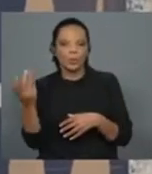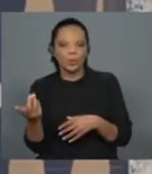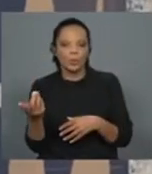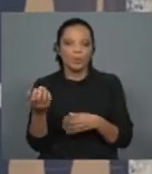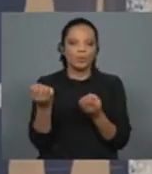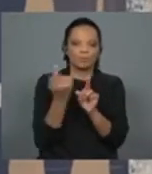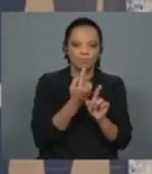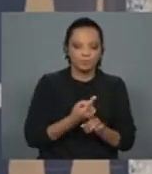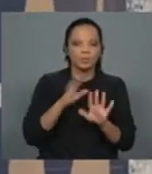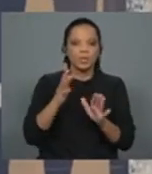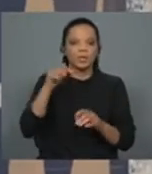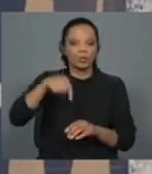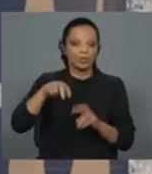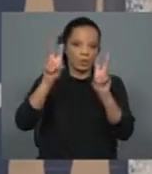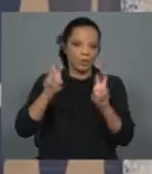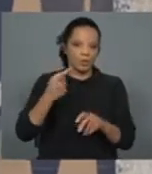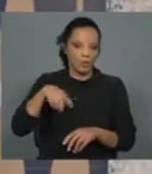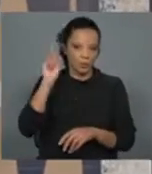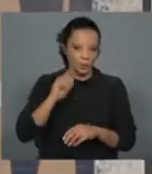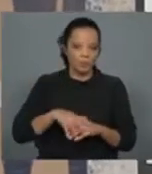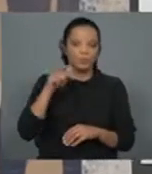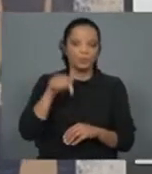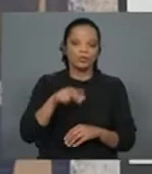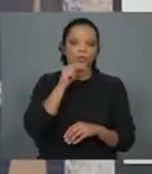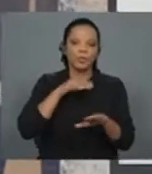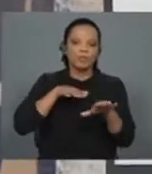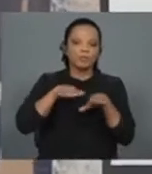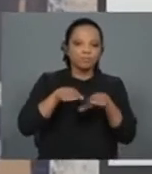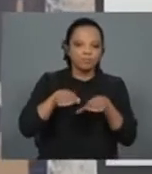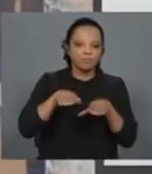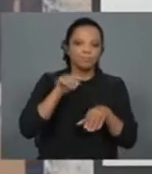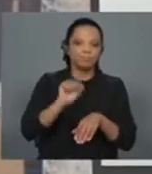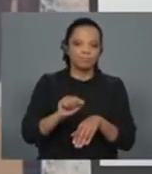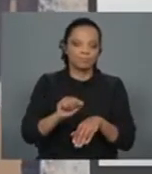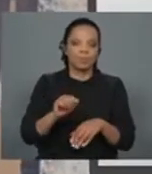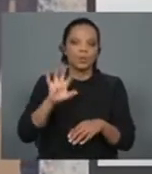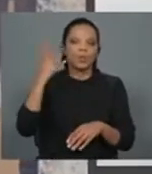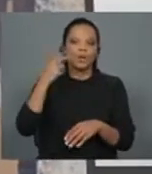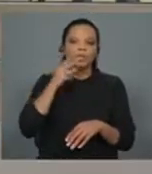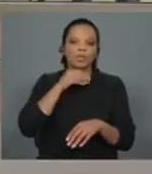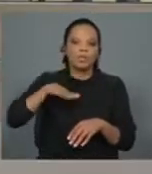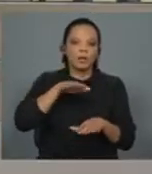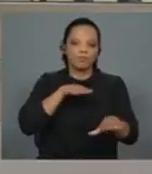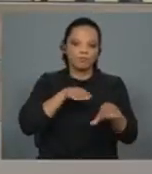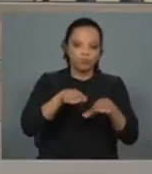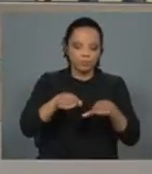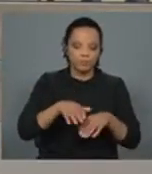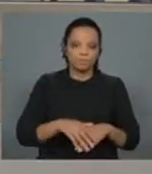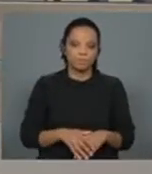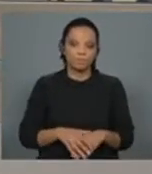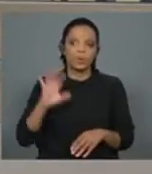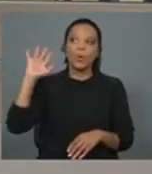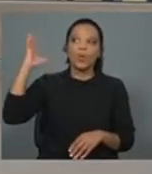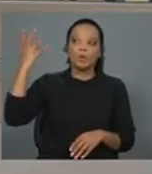hoje trazemos à sociedade civil, são os tremores de terra, literalmente, quando a terra treme. Não se sabe